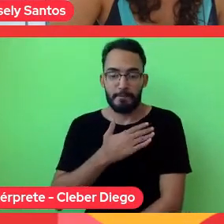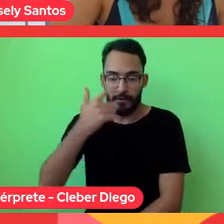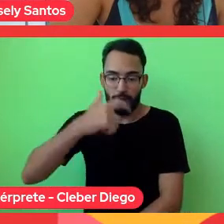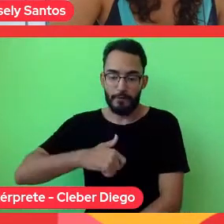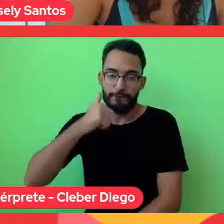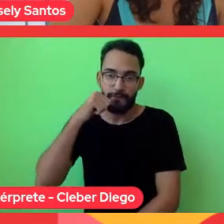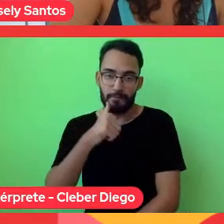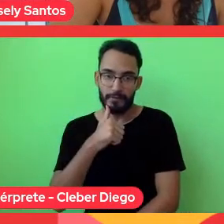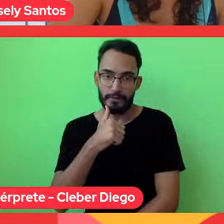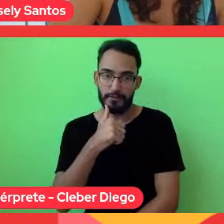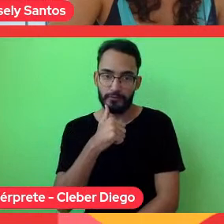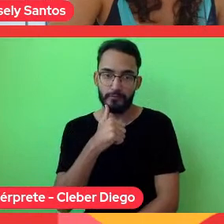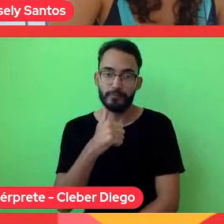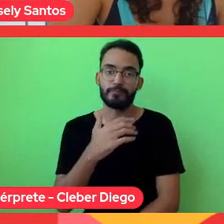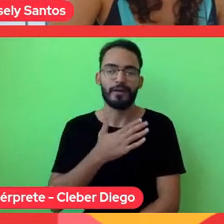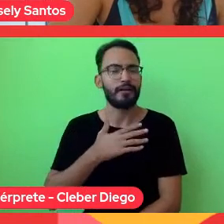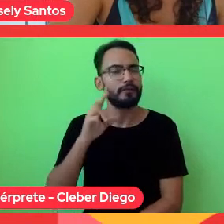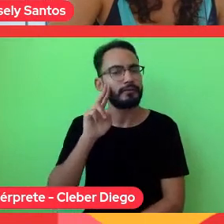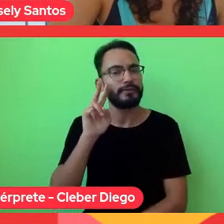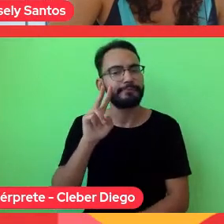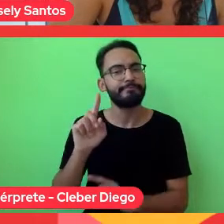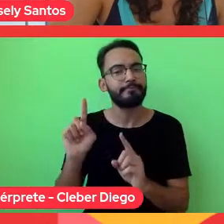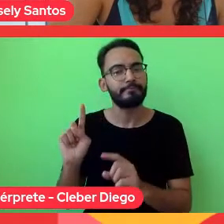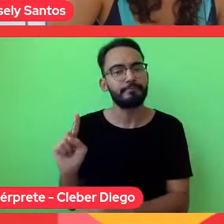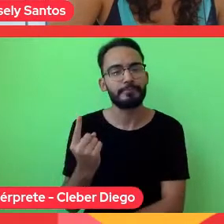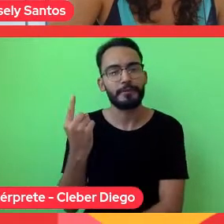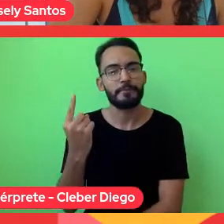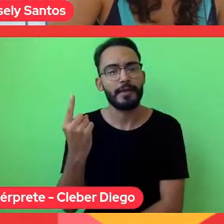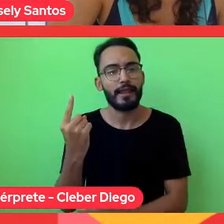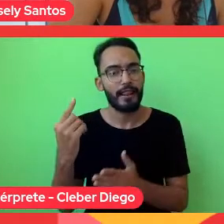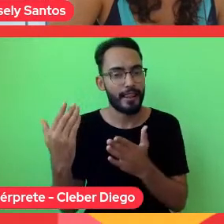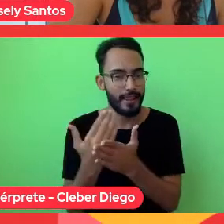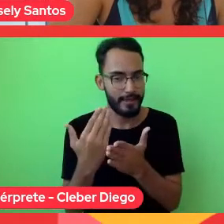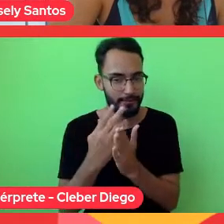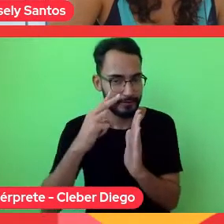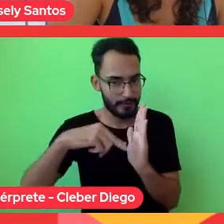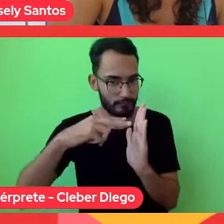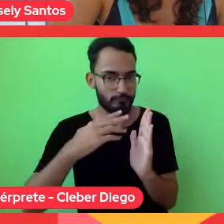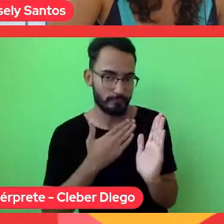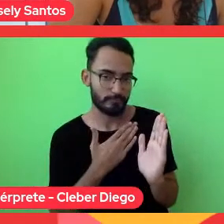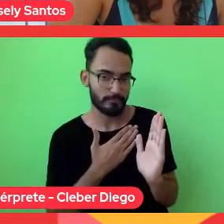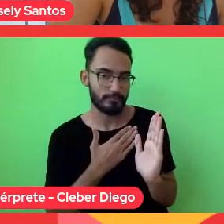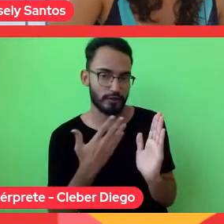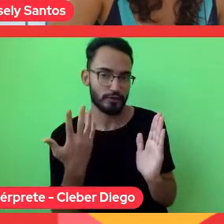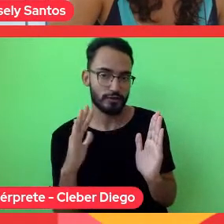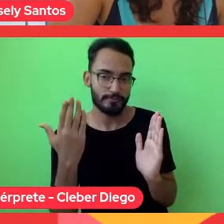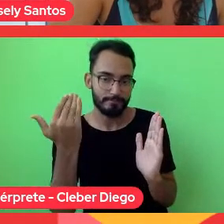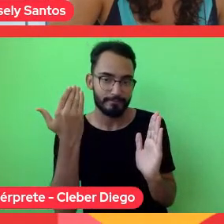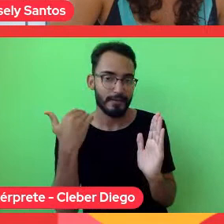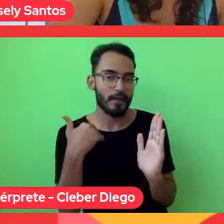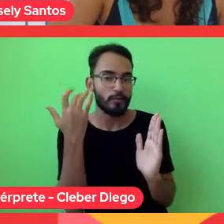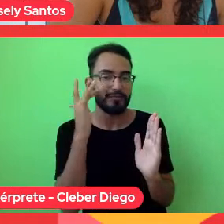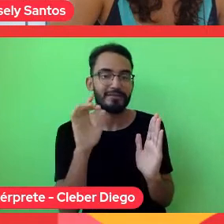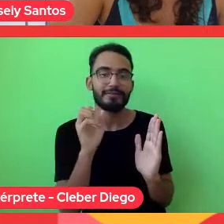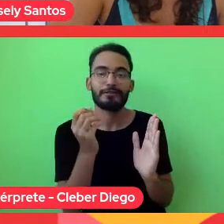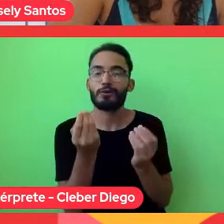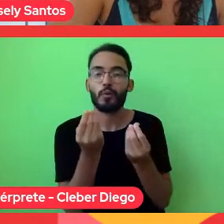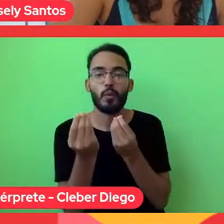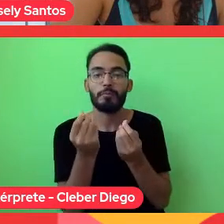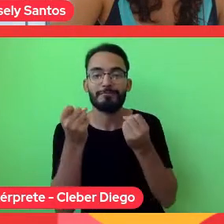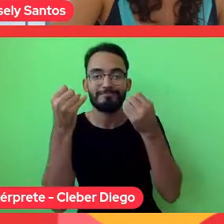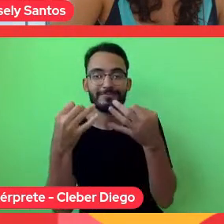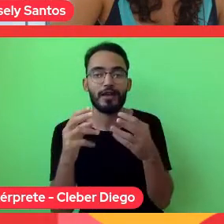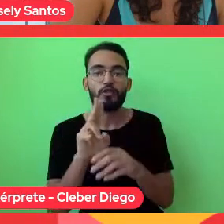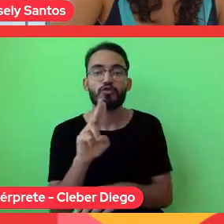né? E eu lembro que a primeira leitura que eu tive, eu não sei nem se é assim que se pronuncia corretamente o nome